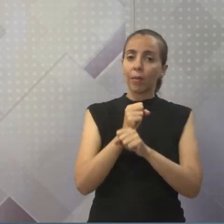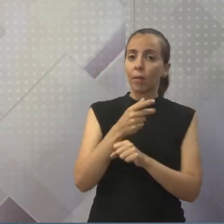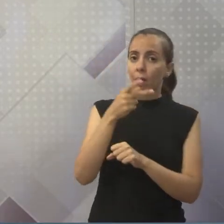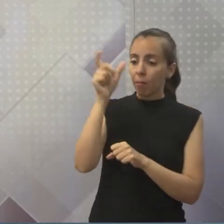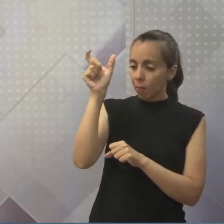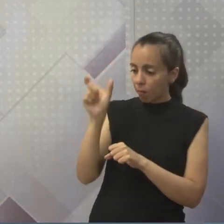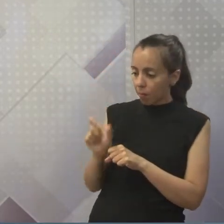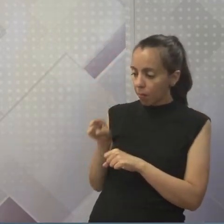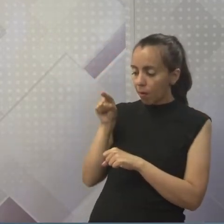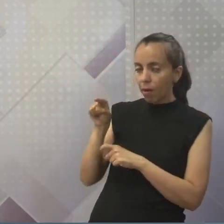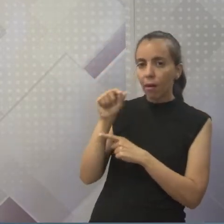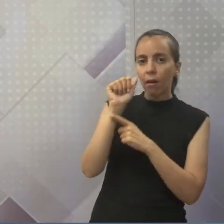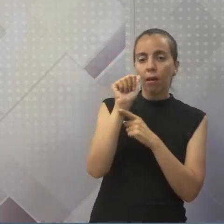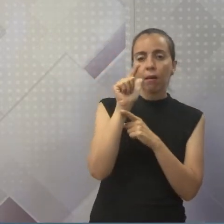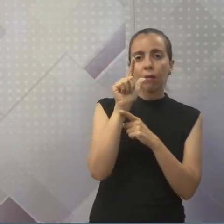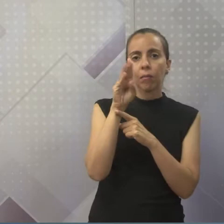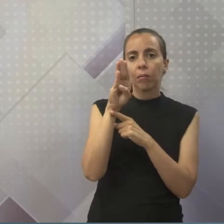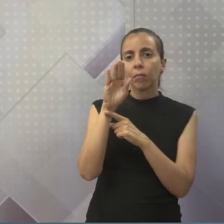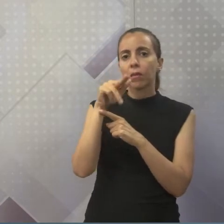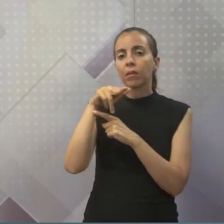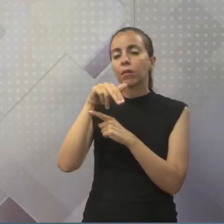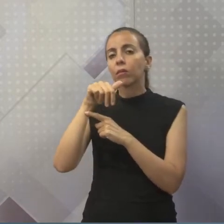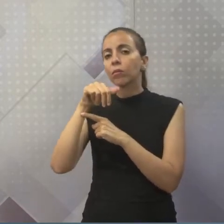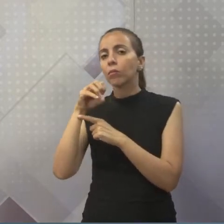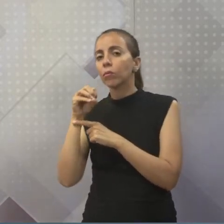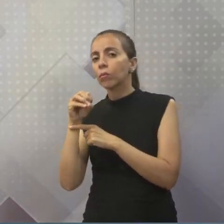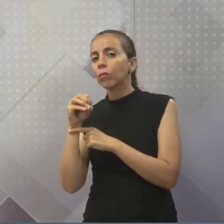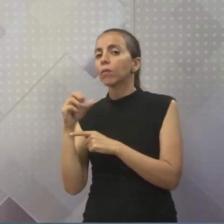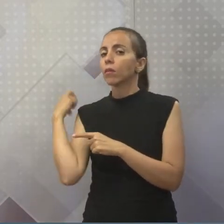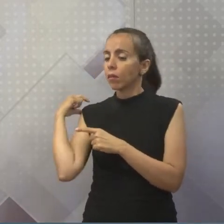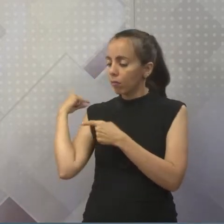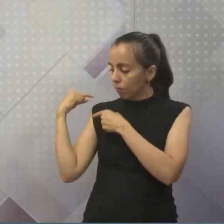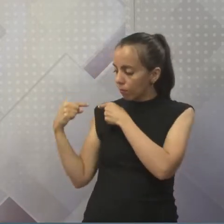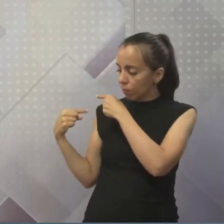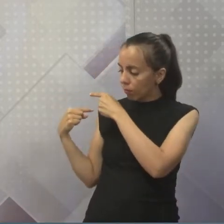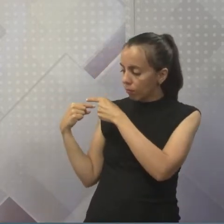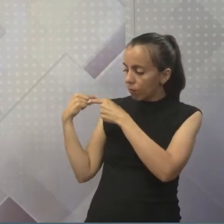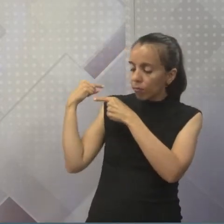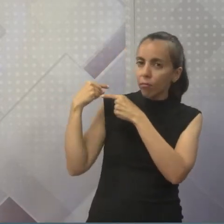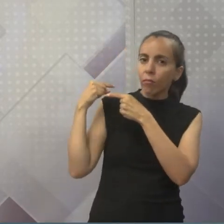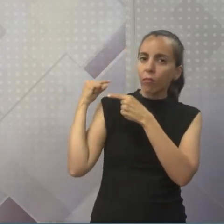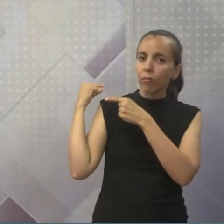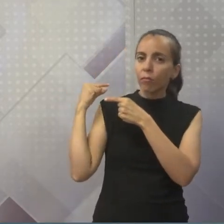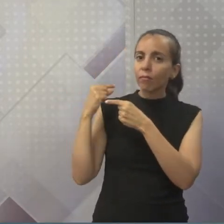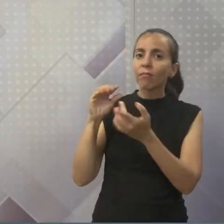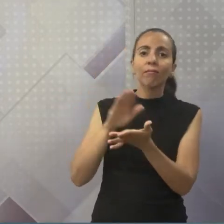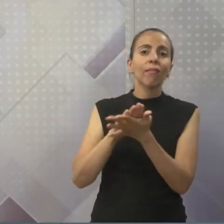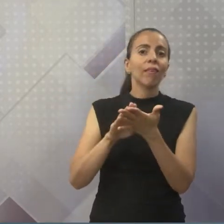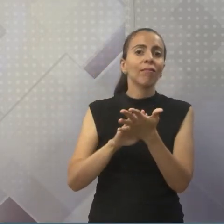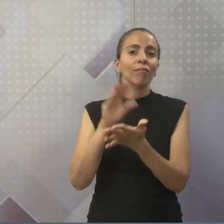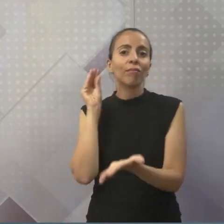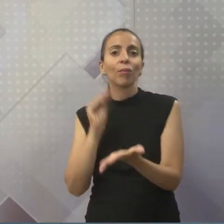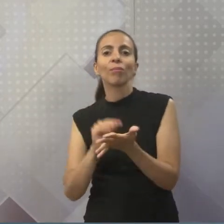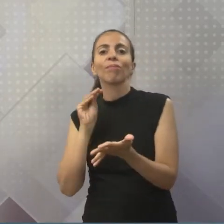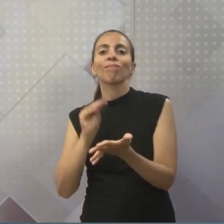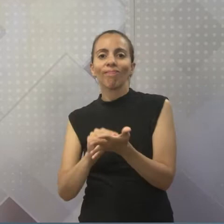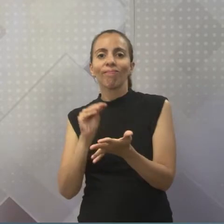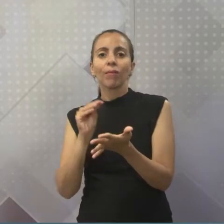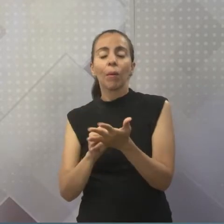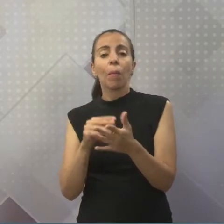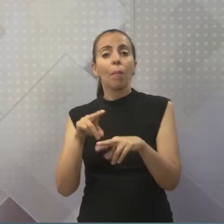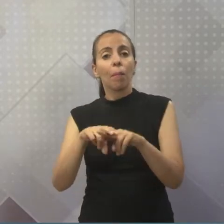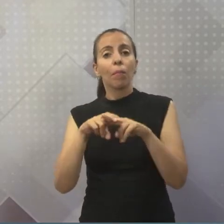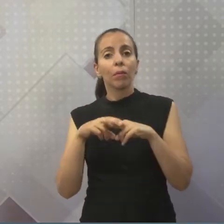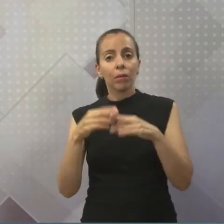eles têm uma condição herdada para não produzir esse pigmento. Por isso a pele dele